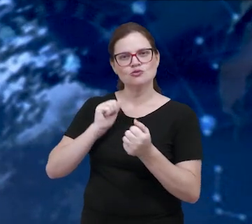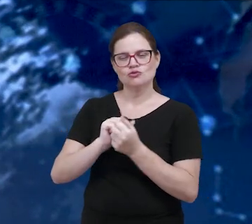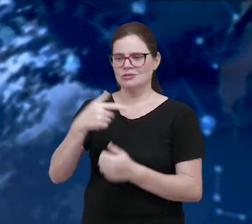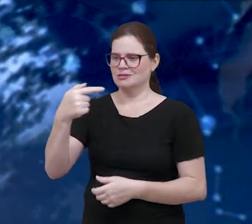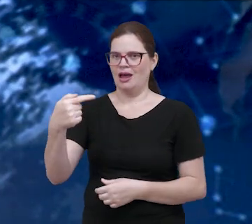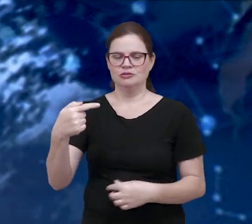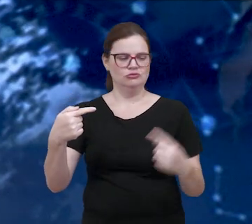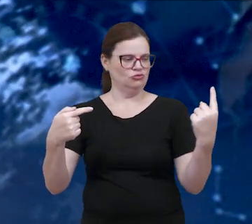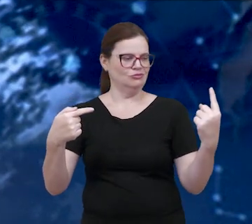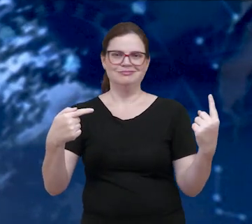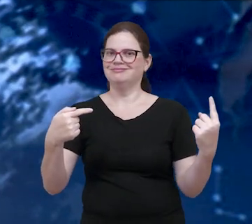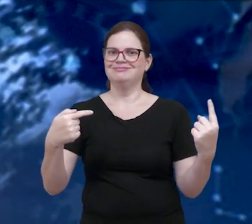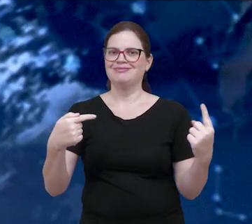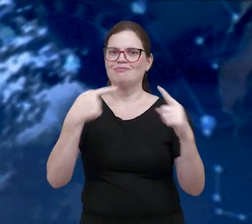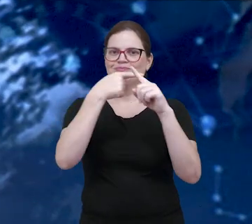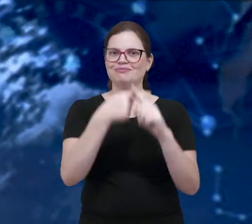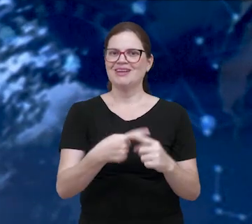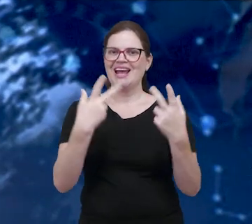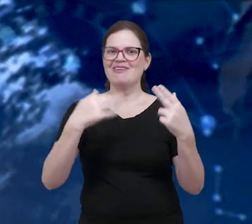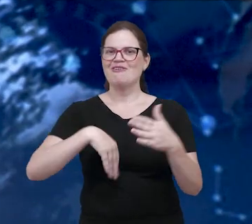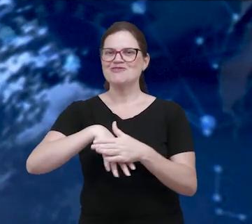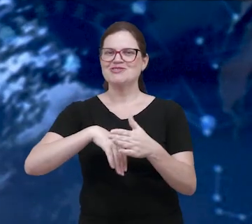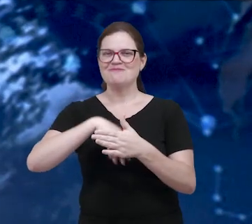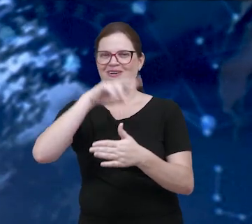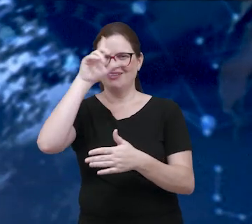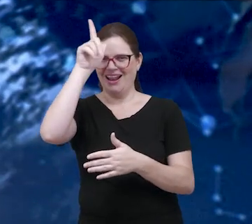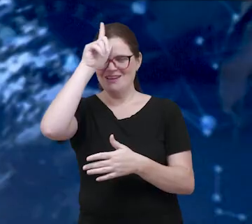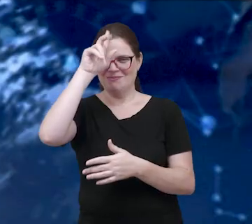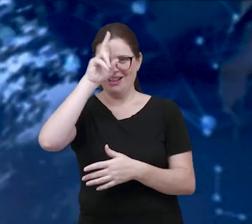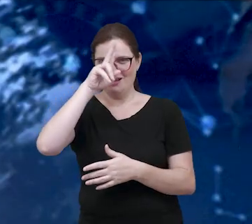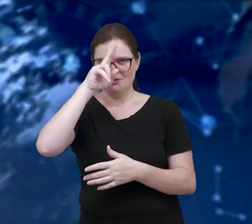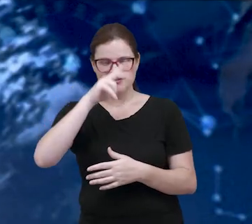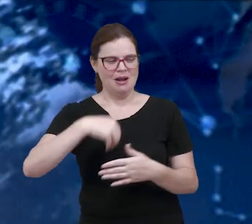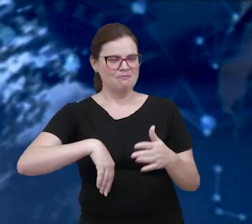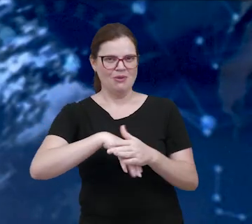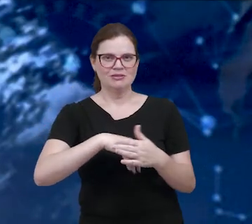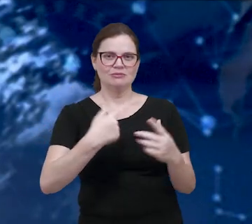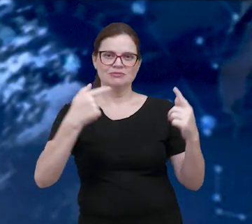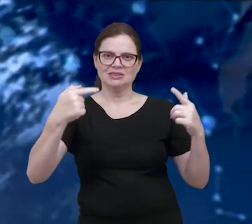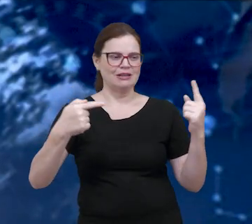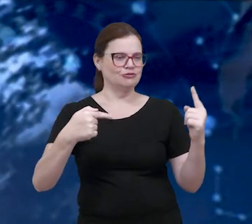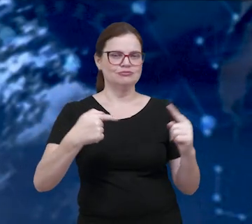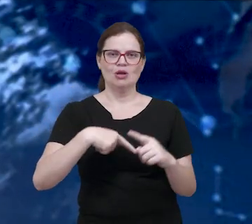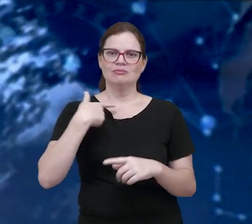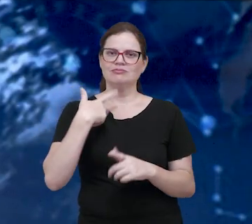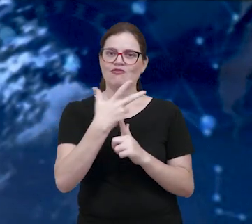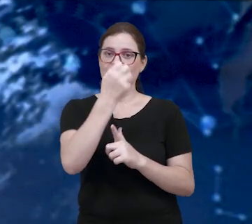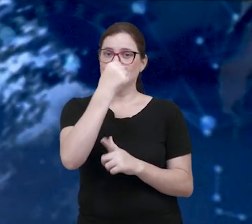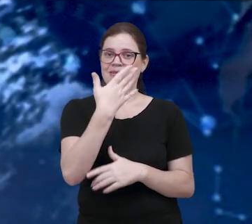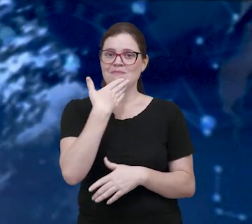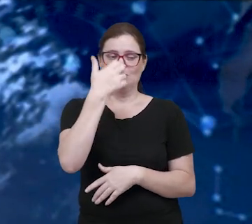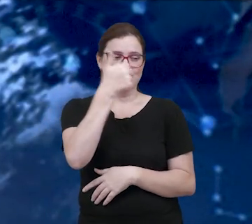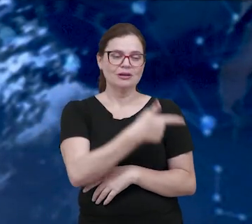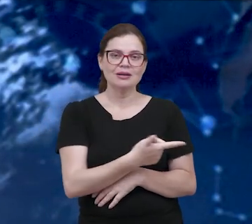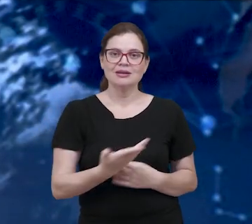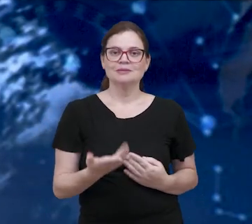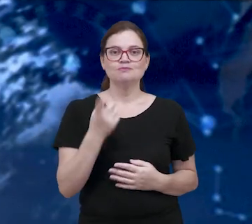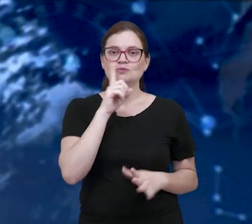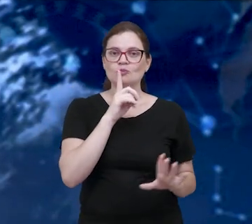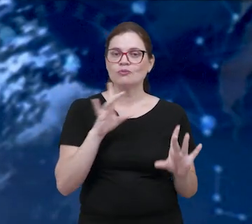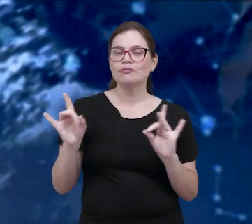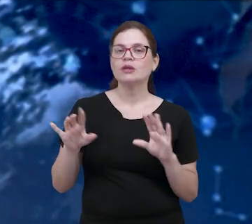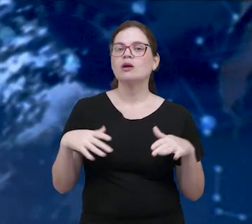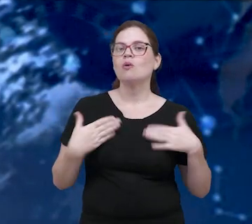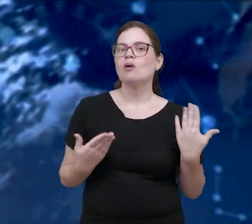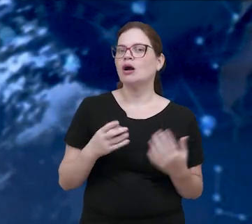1. Igual a goleada que o Brasil levou, mas nós estamos dando goleada naquele que está guardando um dia só. Todo dia deve guardar para o Senhor. Então, qual o nosso